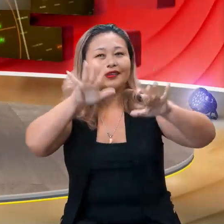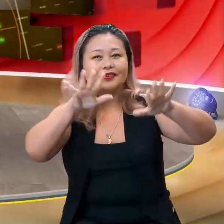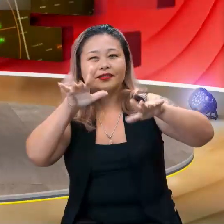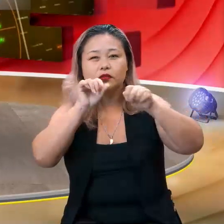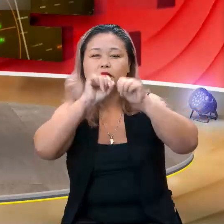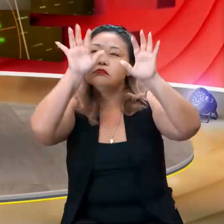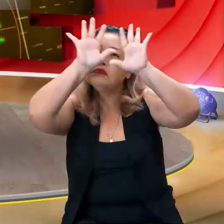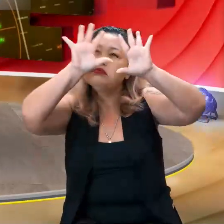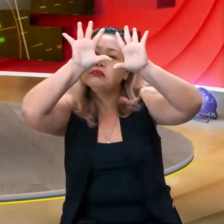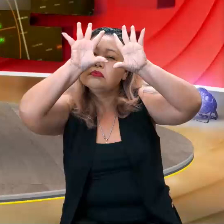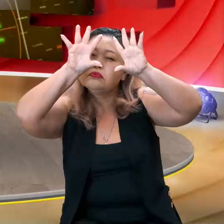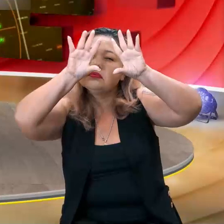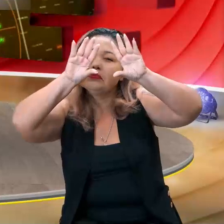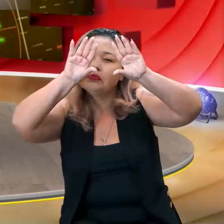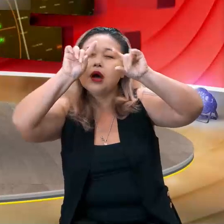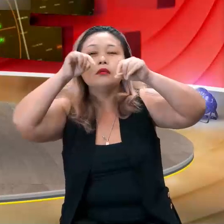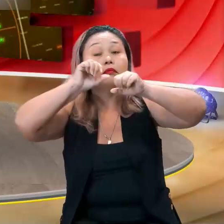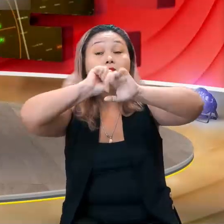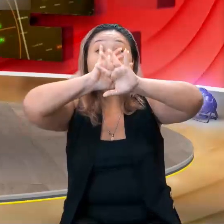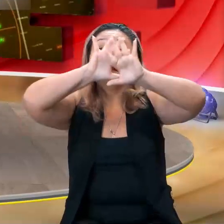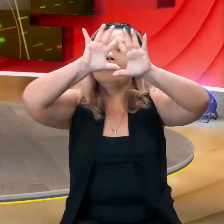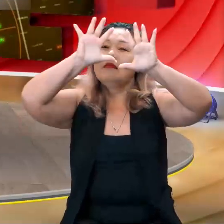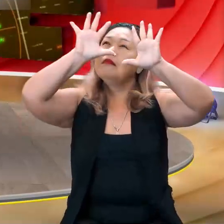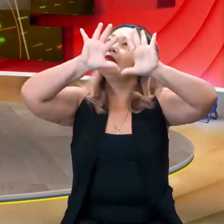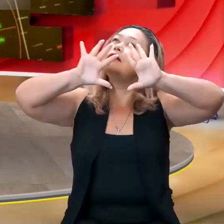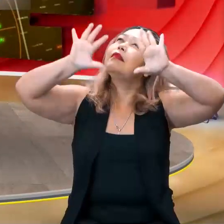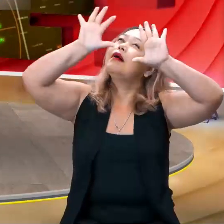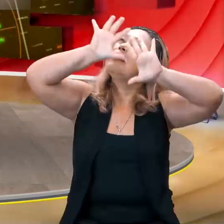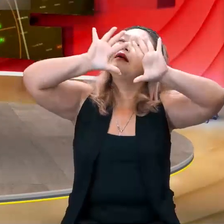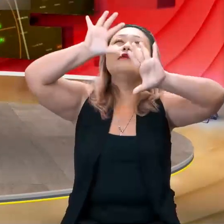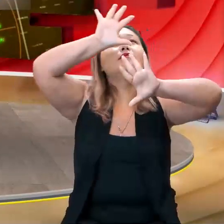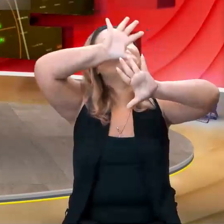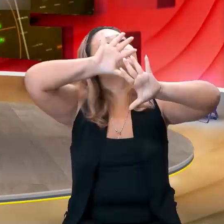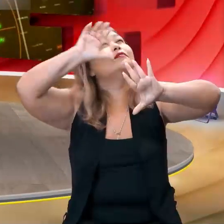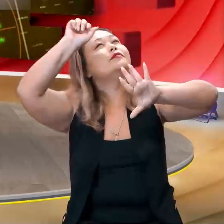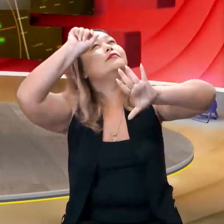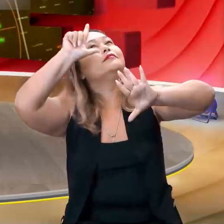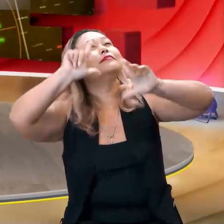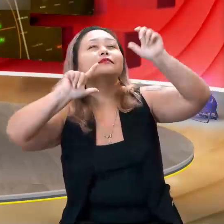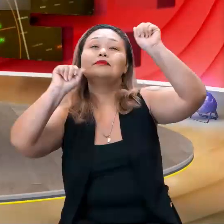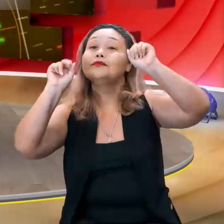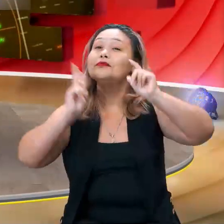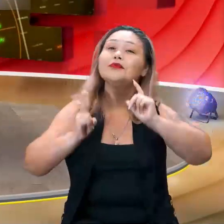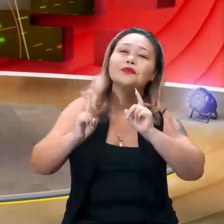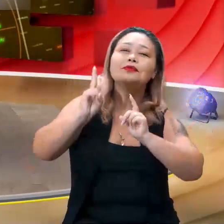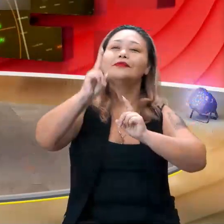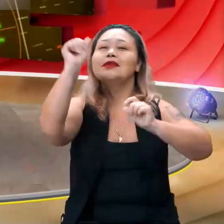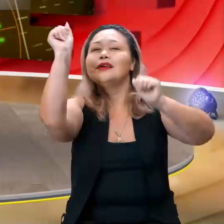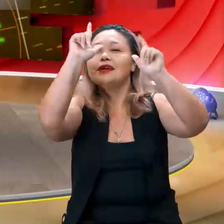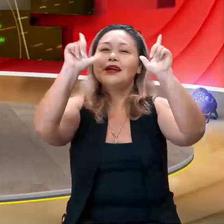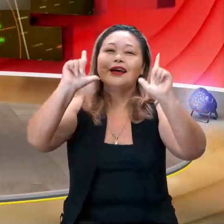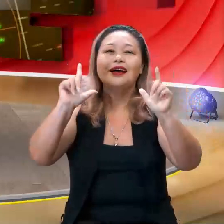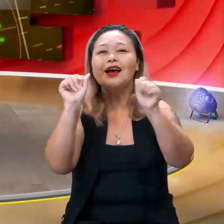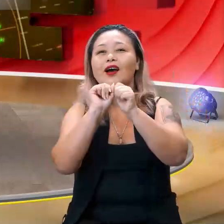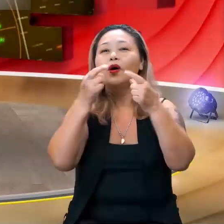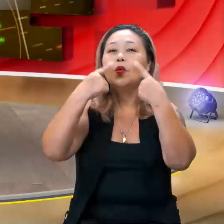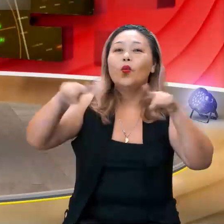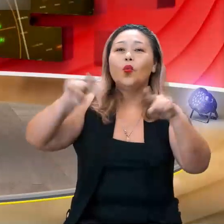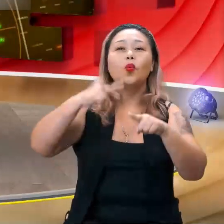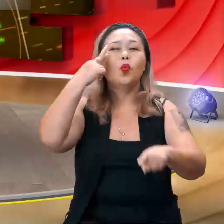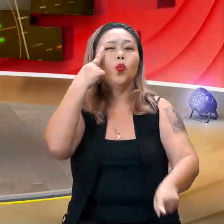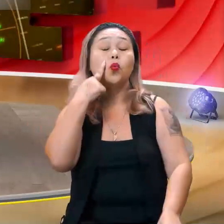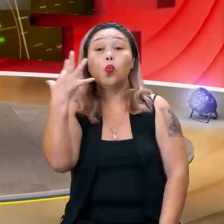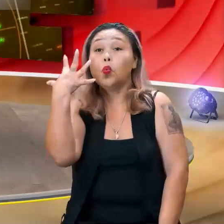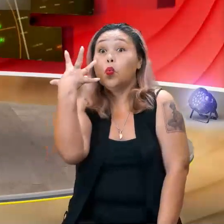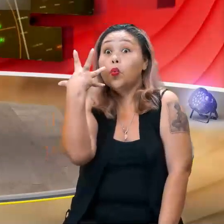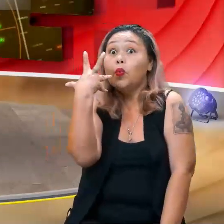escura, mas na maioria do tempo, sempre umas margens azuis. Nosso céu é sempre azul. Sempre. Fala o hino de Rondônia, que é bonito,